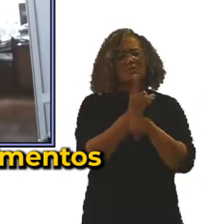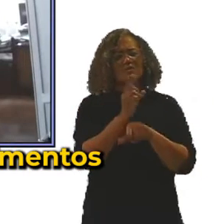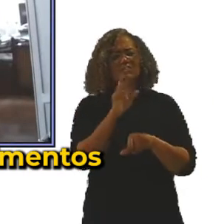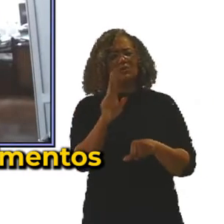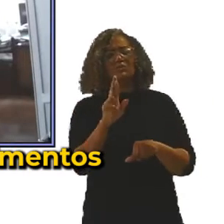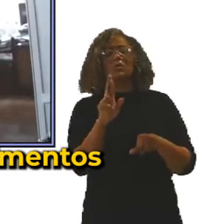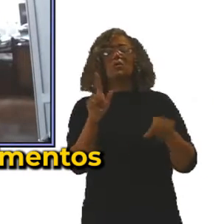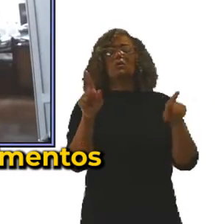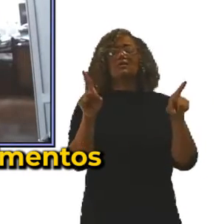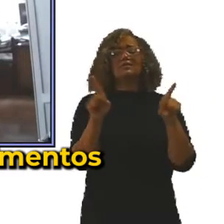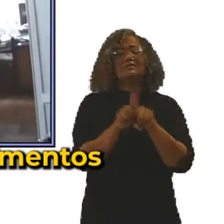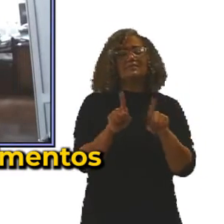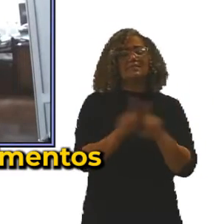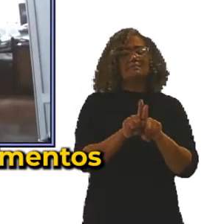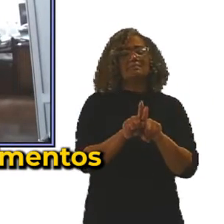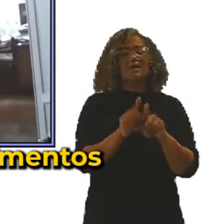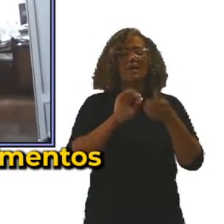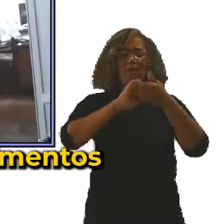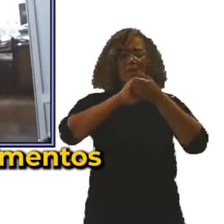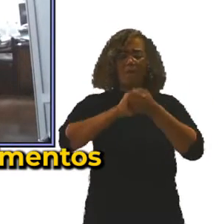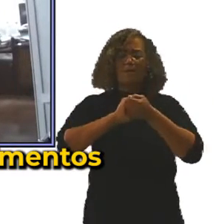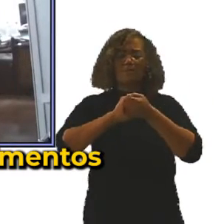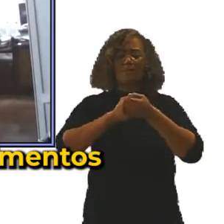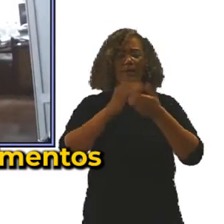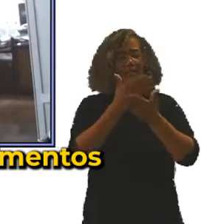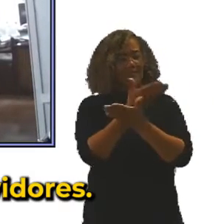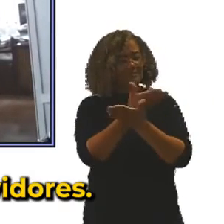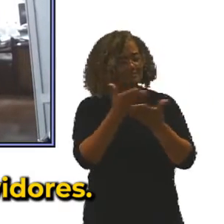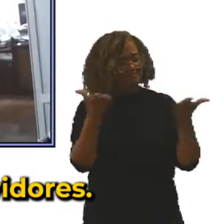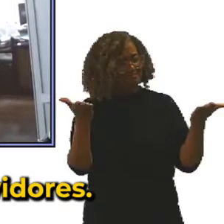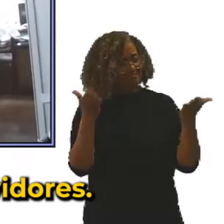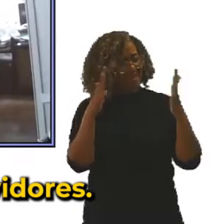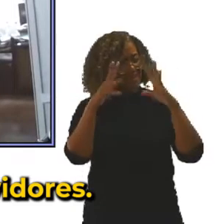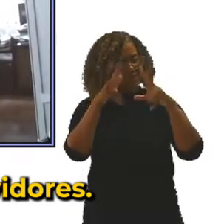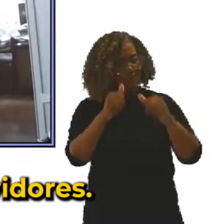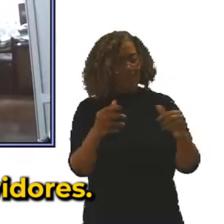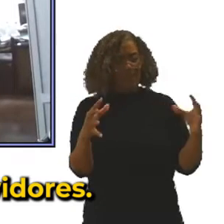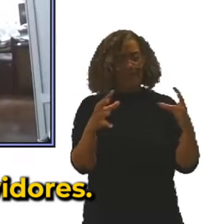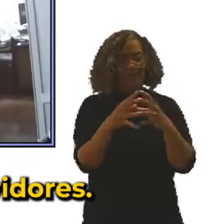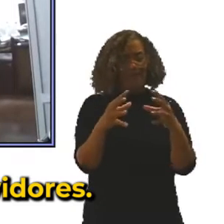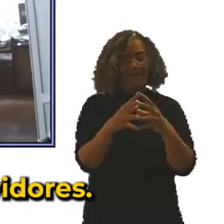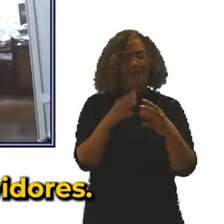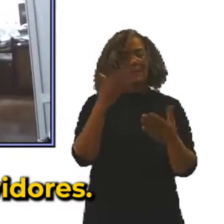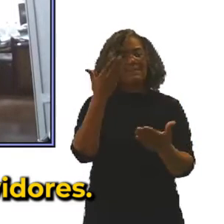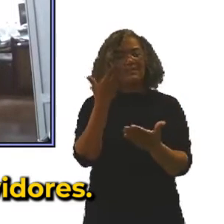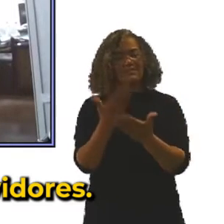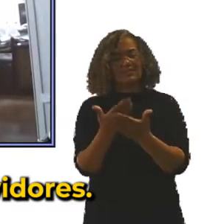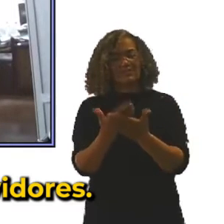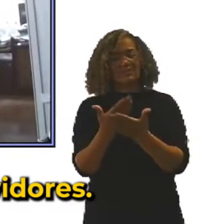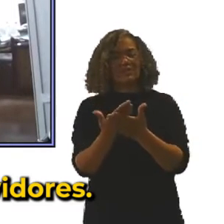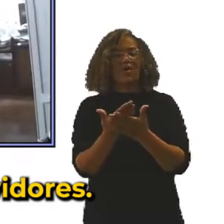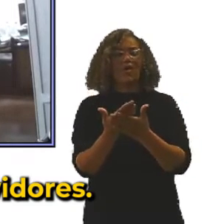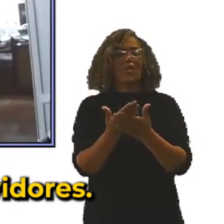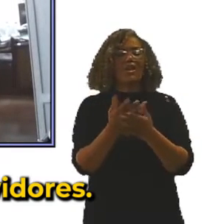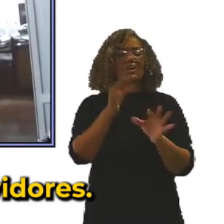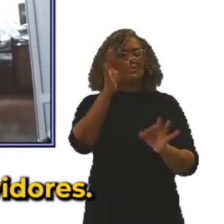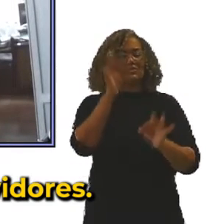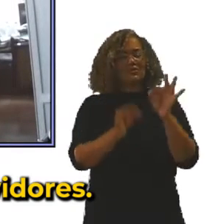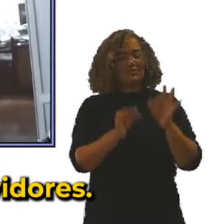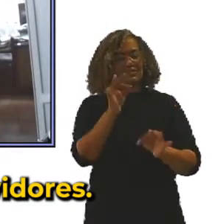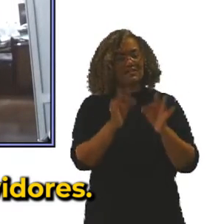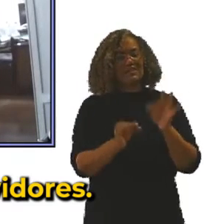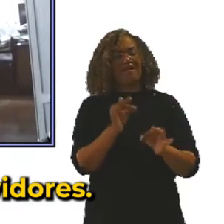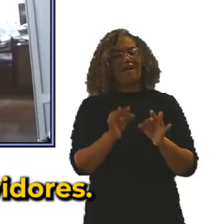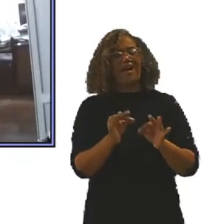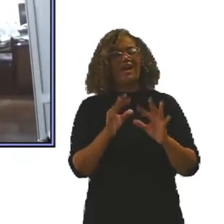Dirijo também meus cumprimentos a toda a equipe da escola judiciária do DFT, os